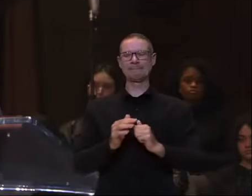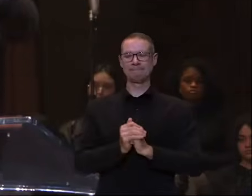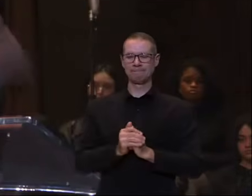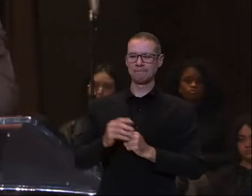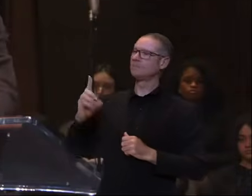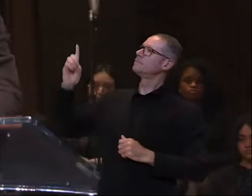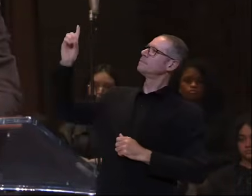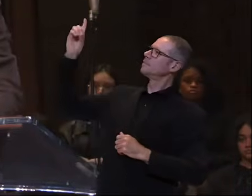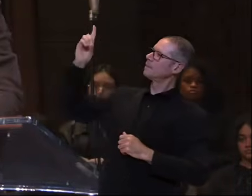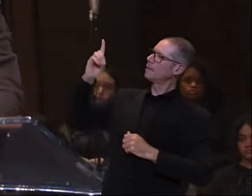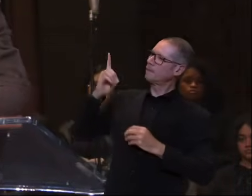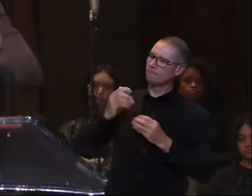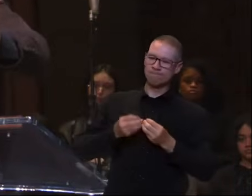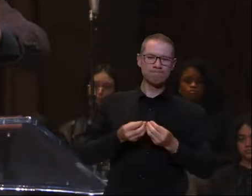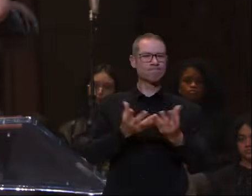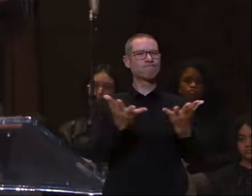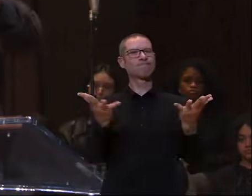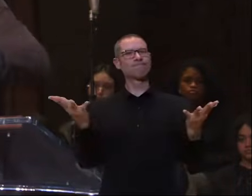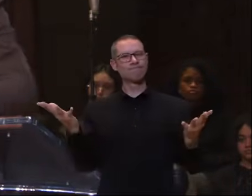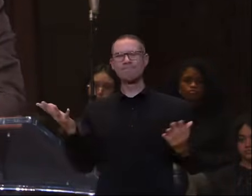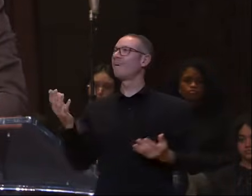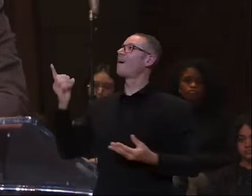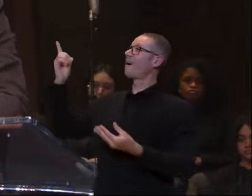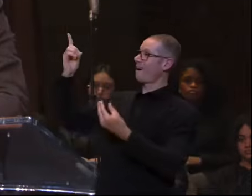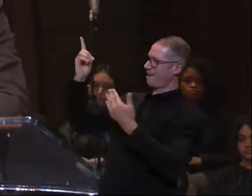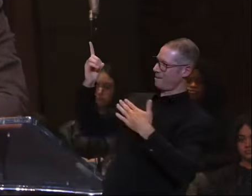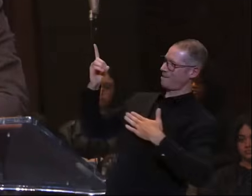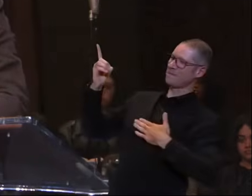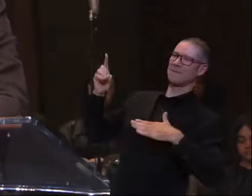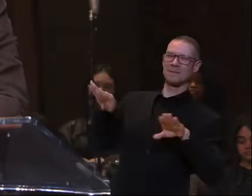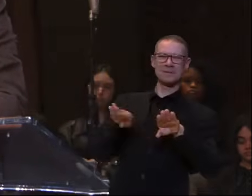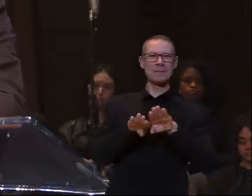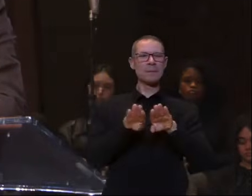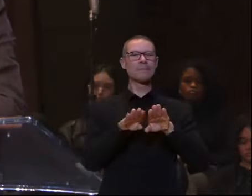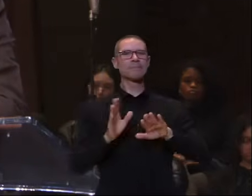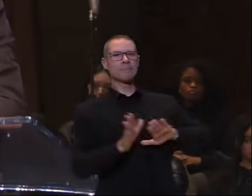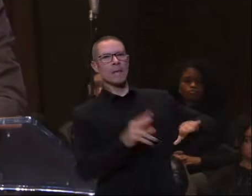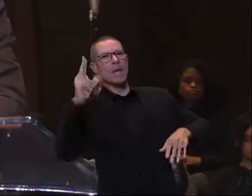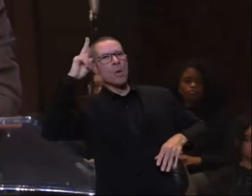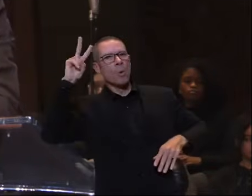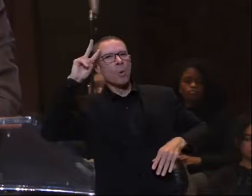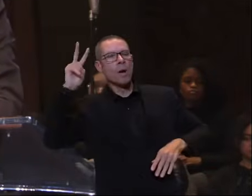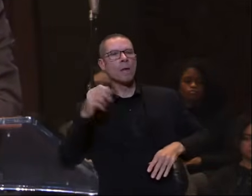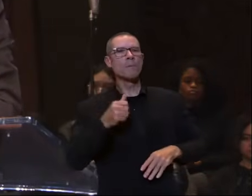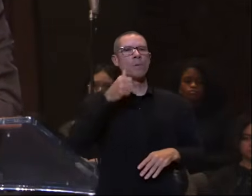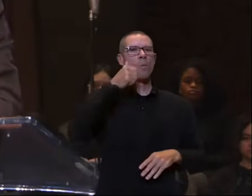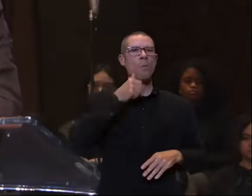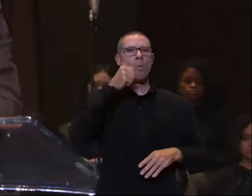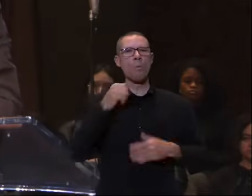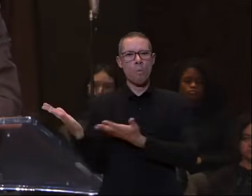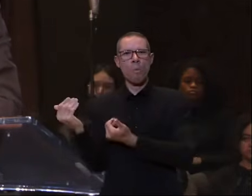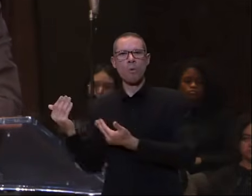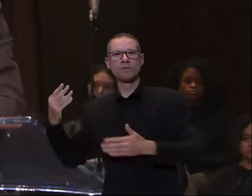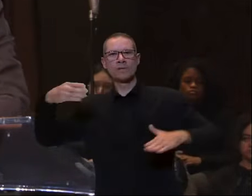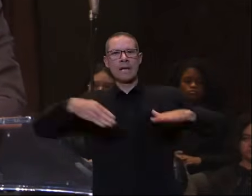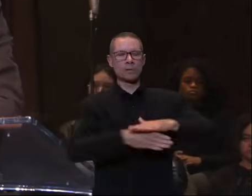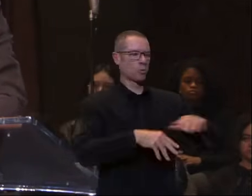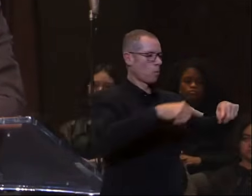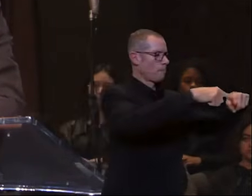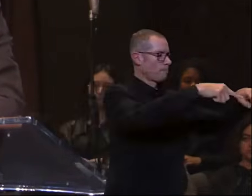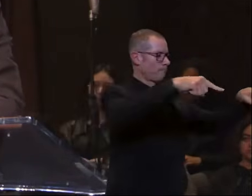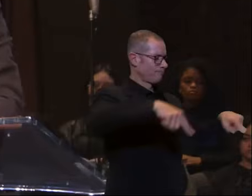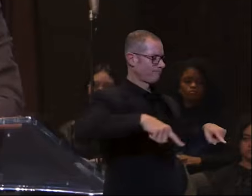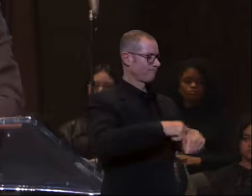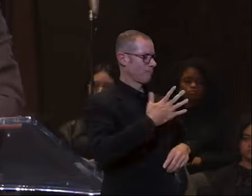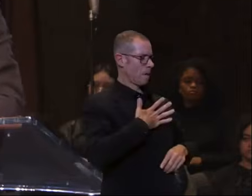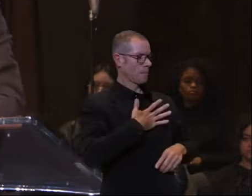Deus já te deu essa bênção, Ele já levou. Eu lembro de uma moça que entrou na minha sala alguns anos atrás,